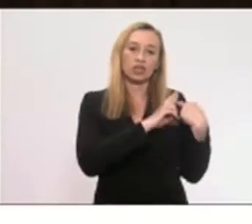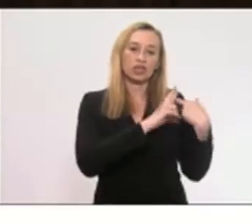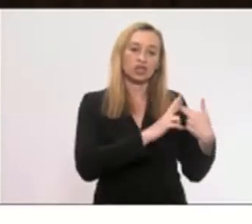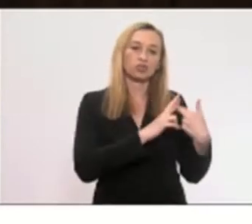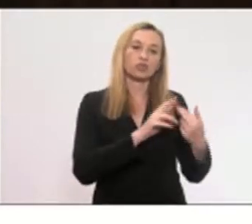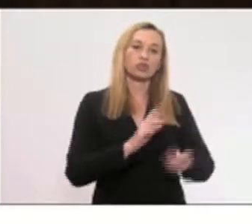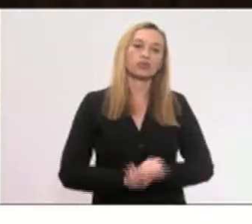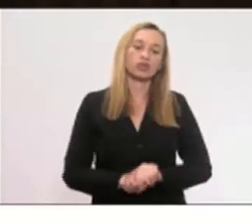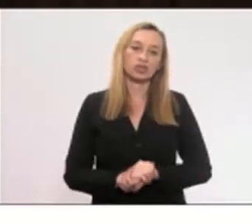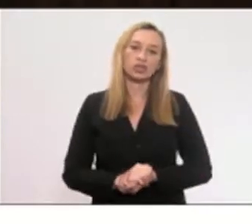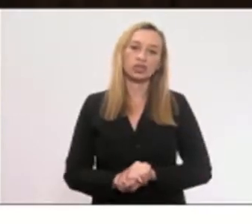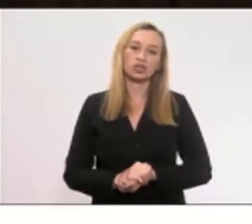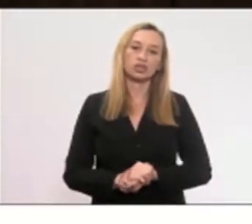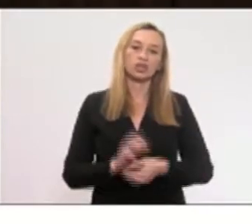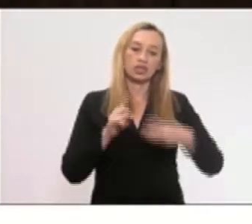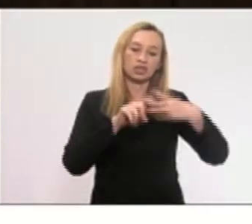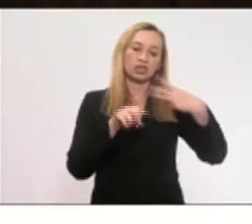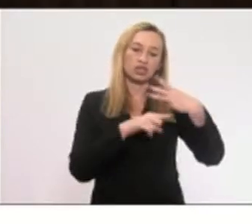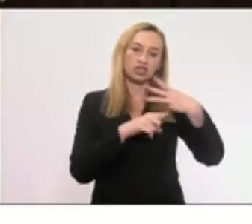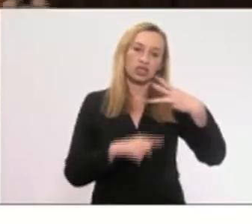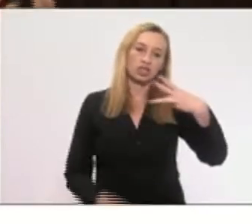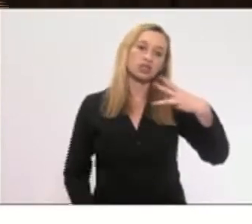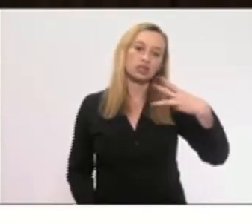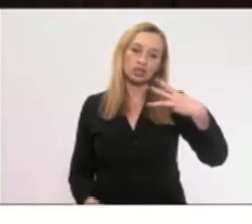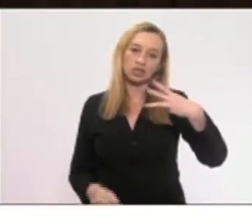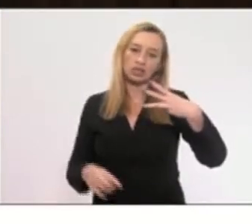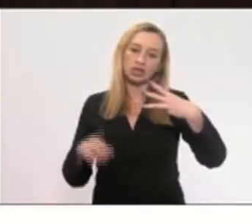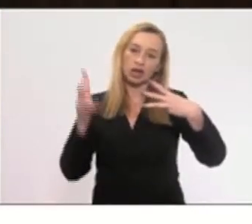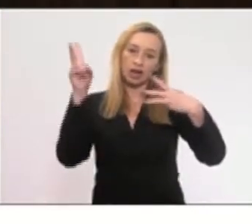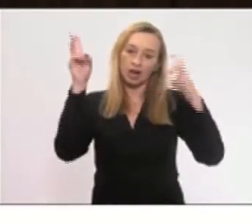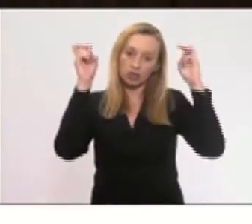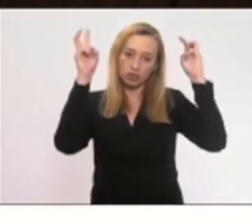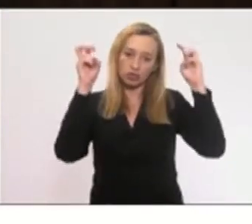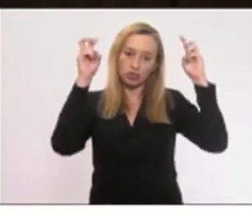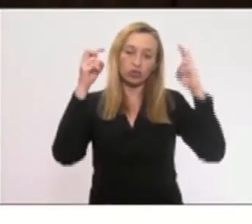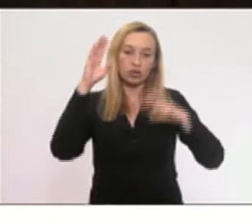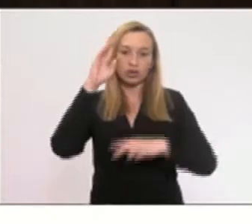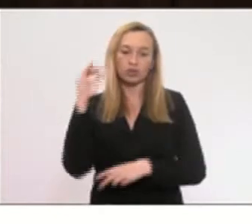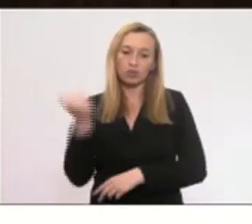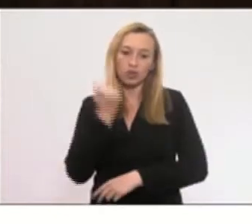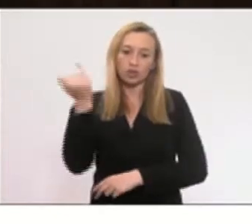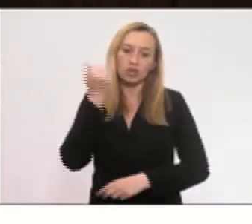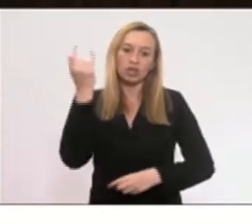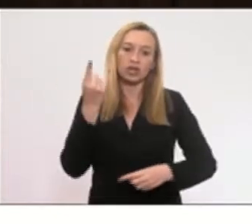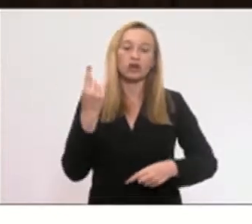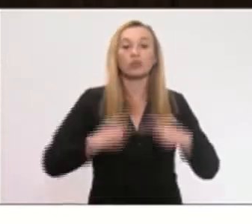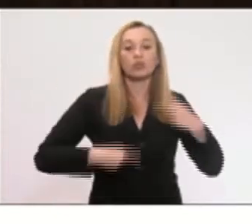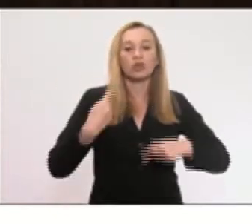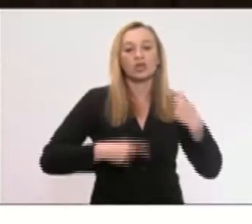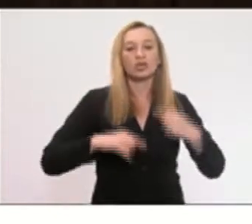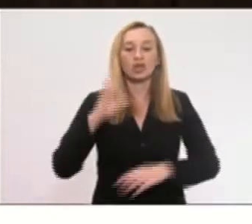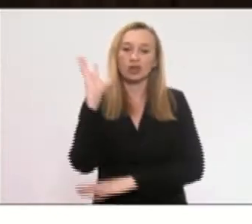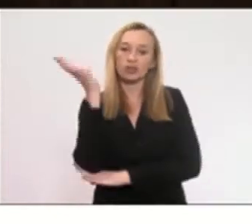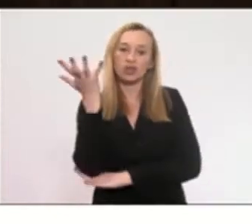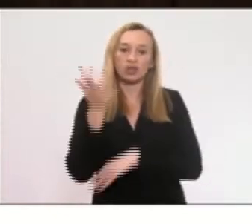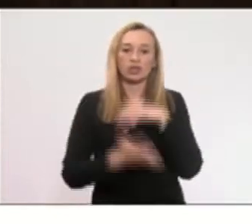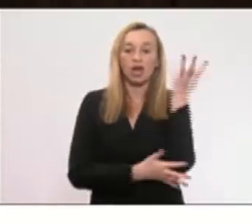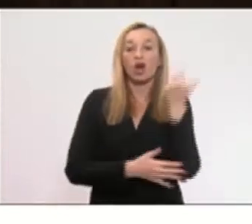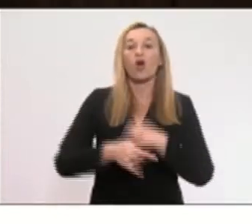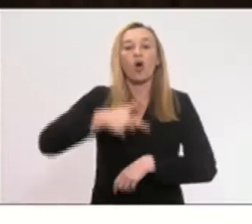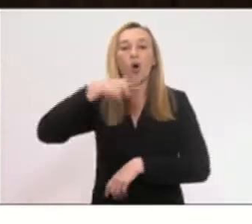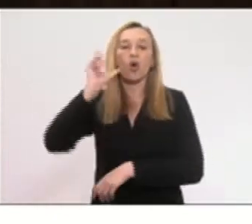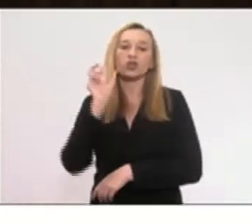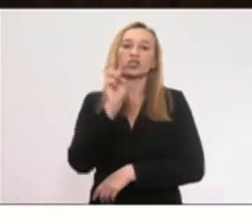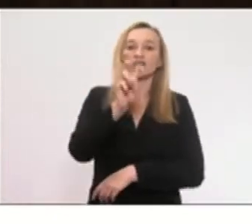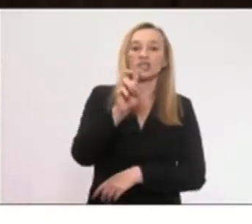irresponsabilidades das 3 esferas no que se refere à política ambiental. Então, ontem, dia 5